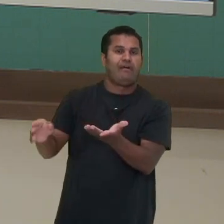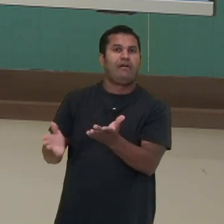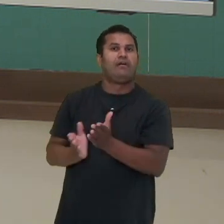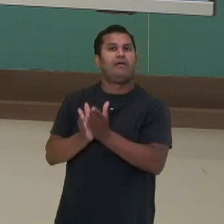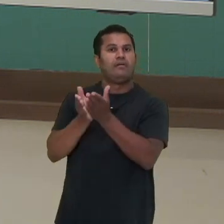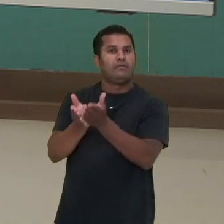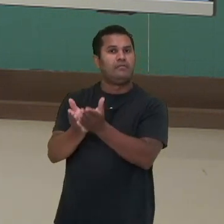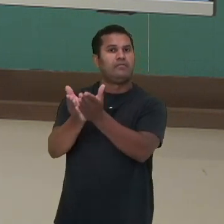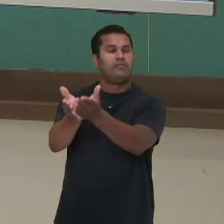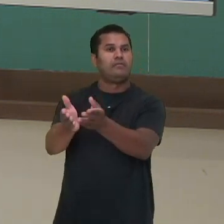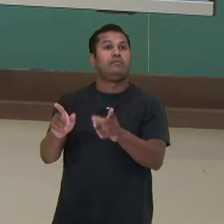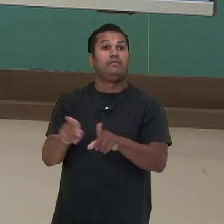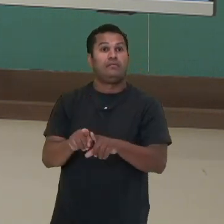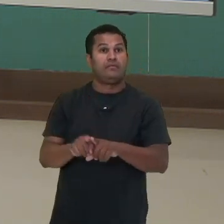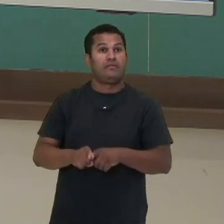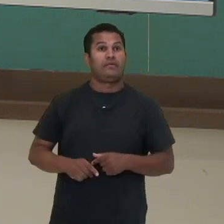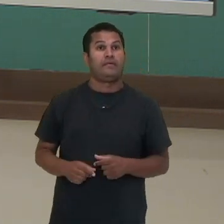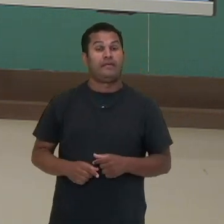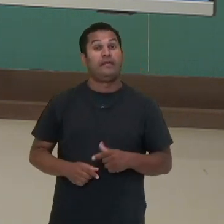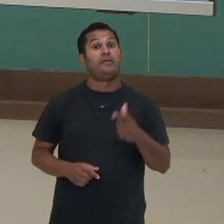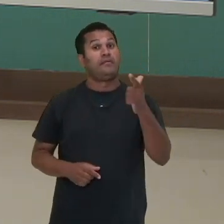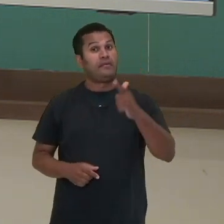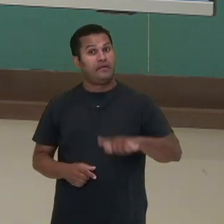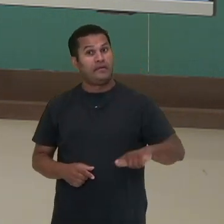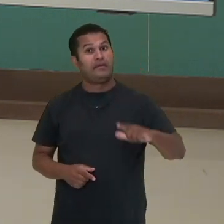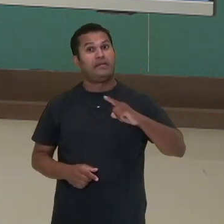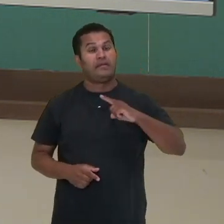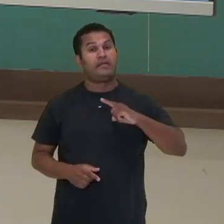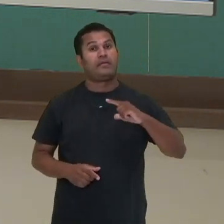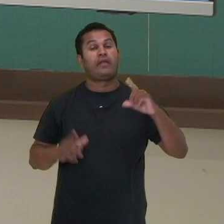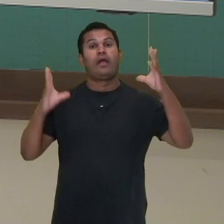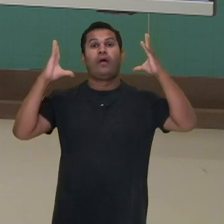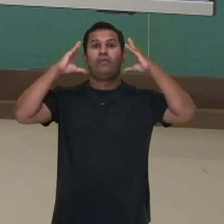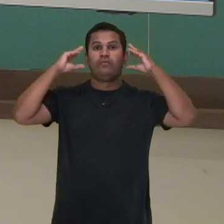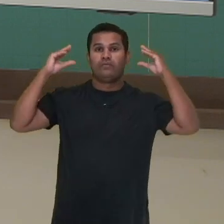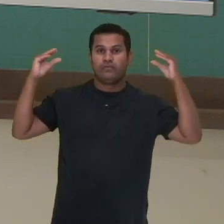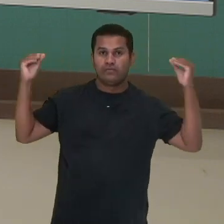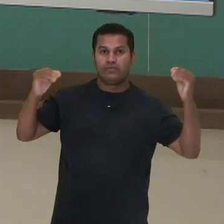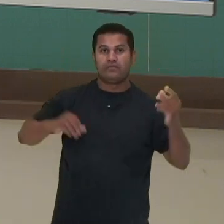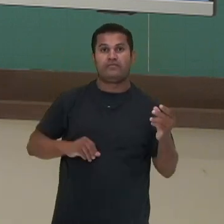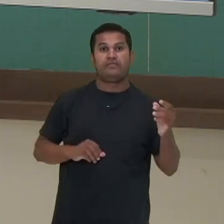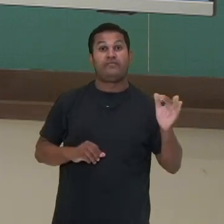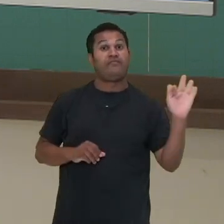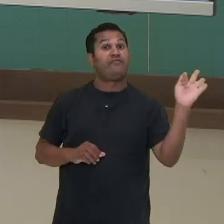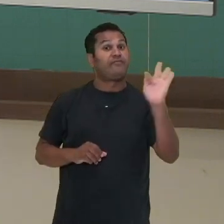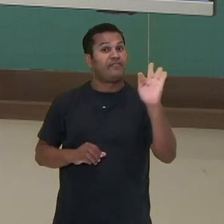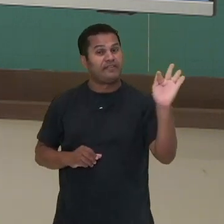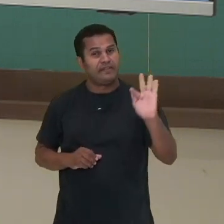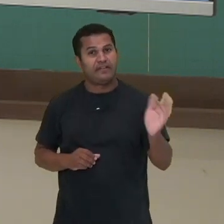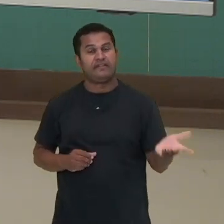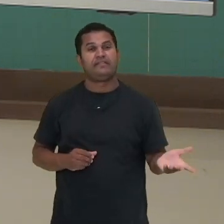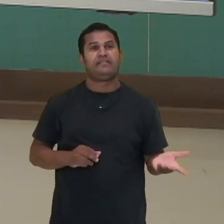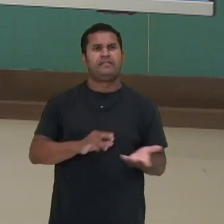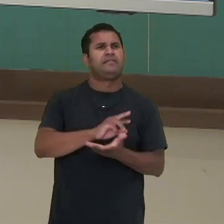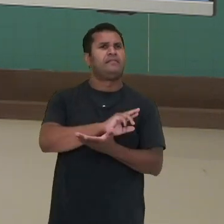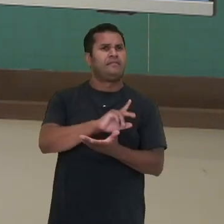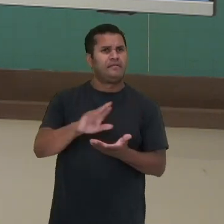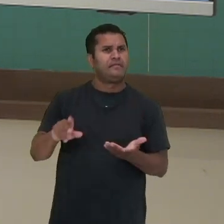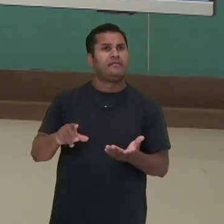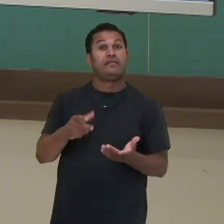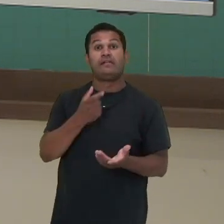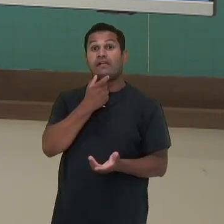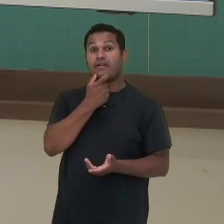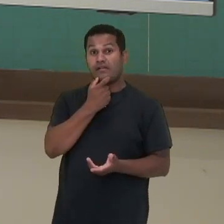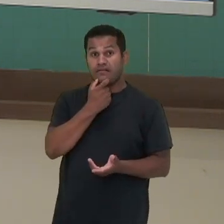Ingleses, franceses e holandeses também cobiçaram as especiarias orientais. Para chegar a elas, navegaram em direção